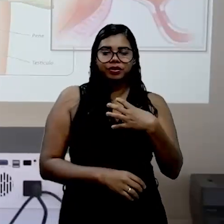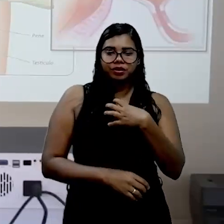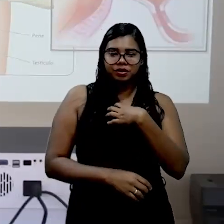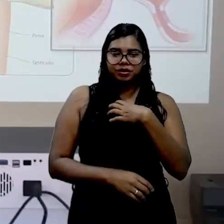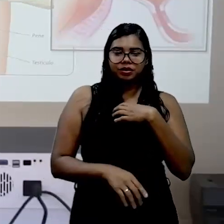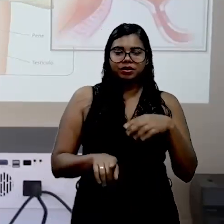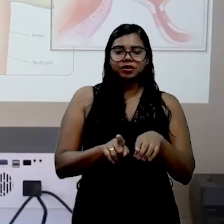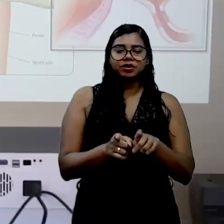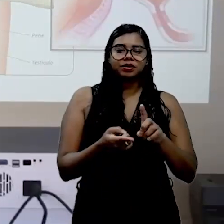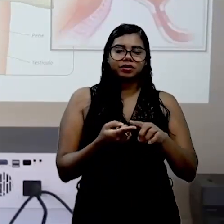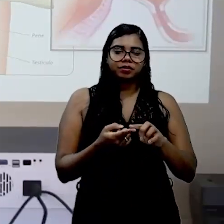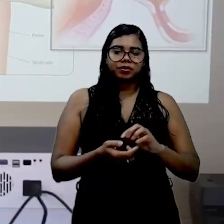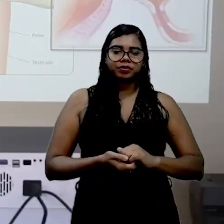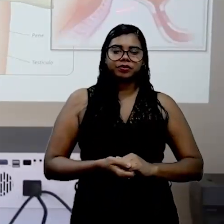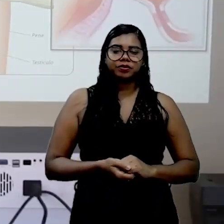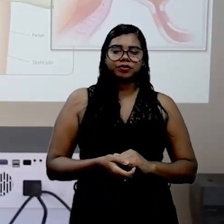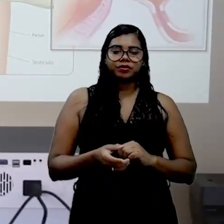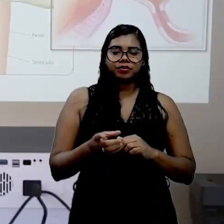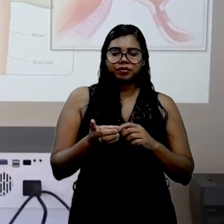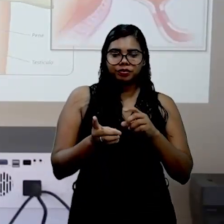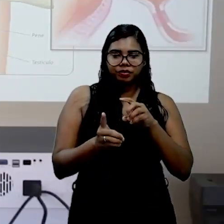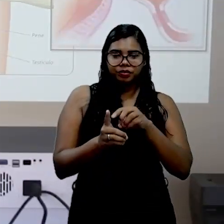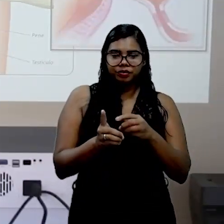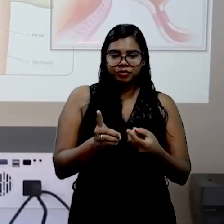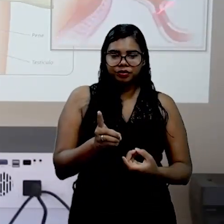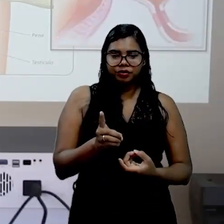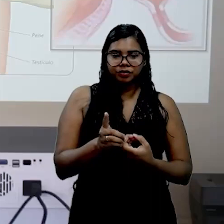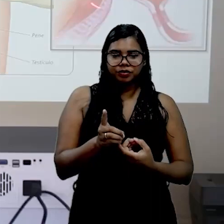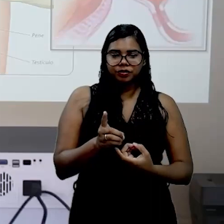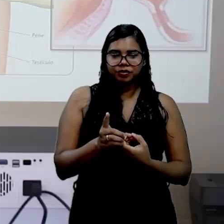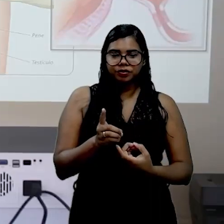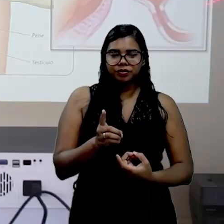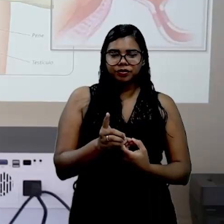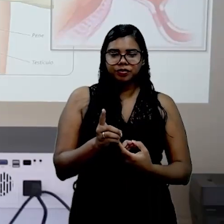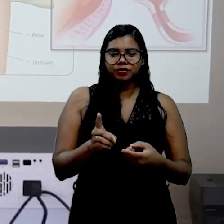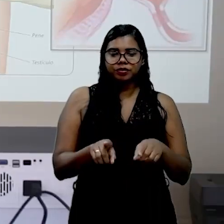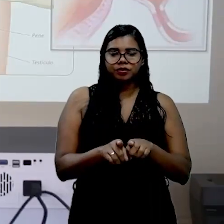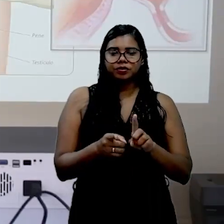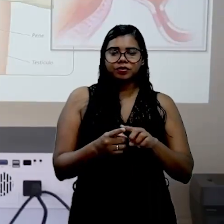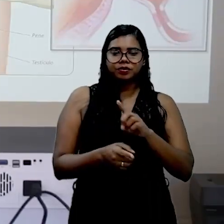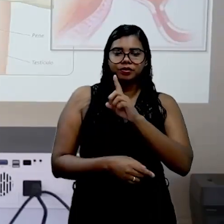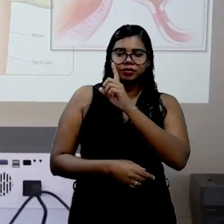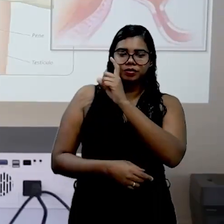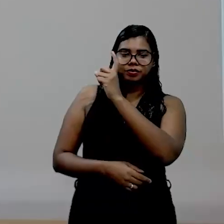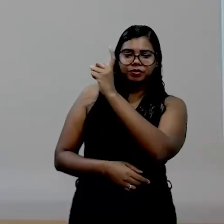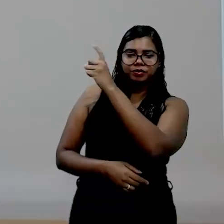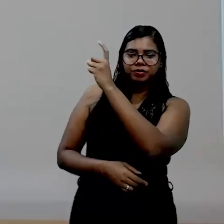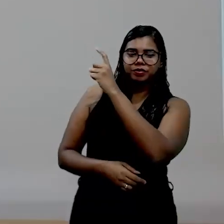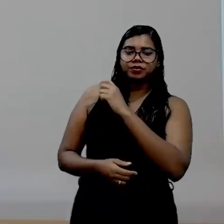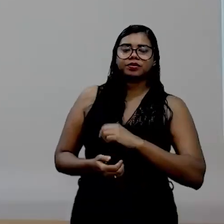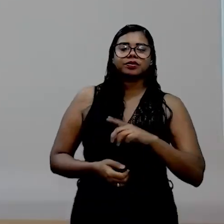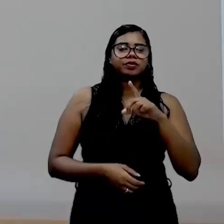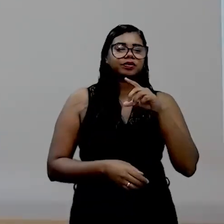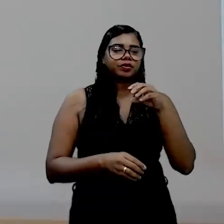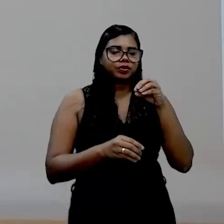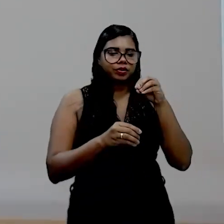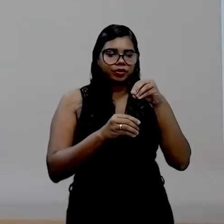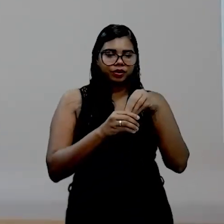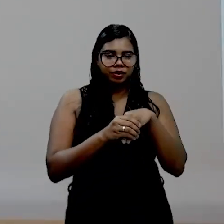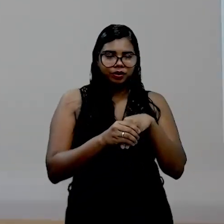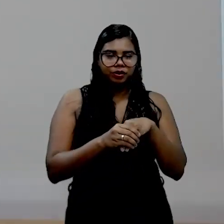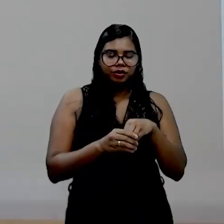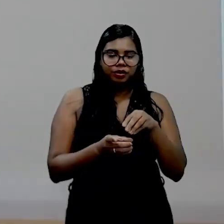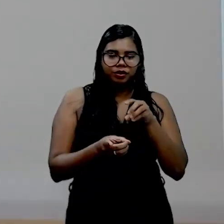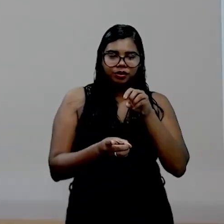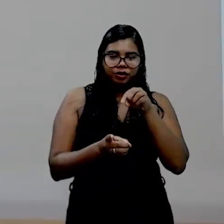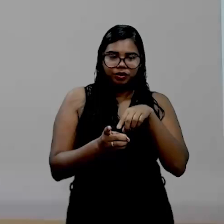através do toque, como mostra aqui essa figura, você sente a próstata toda macia e dentro daquela próstata macia, uma bolinha